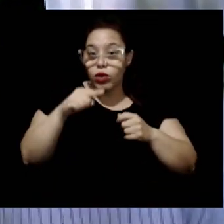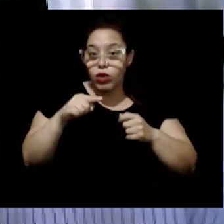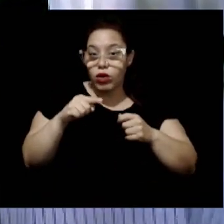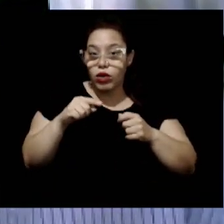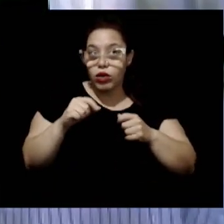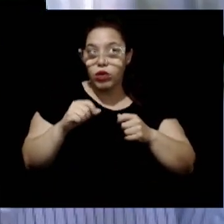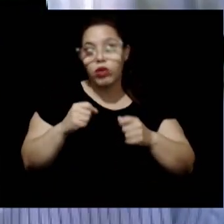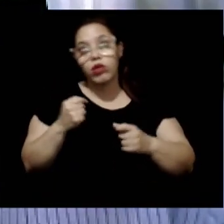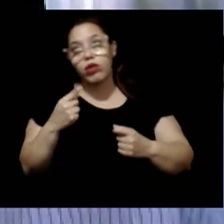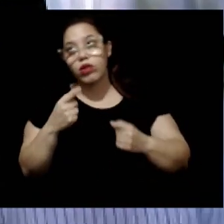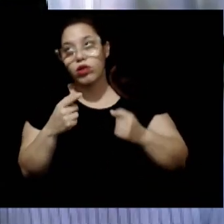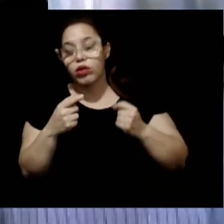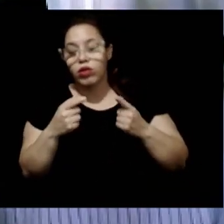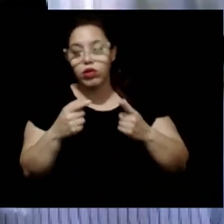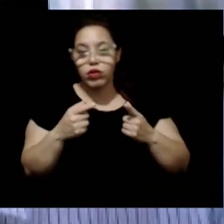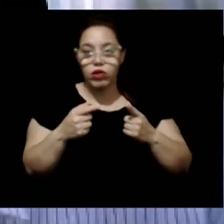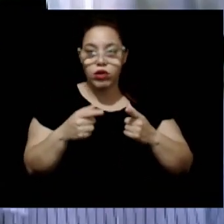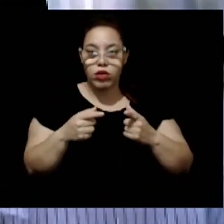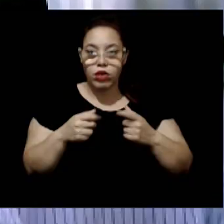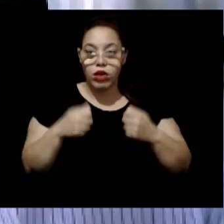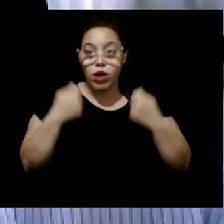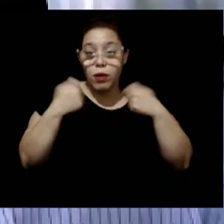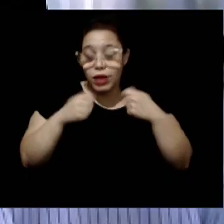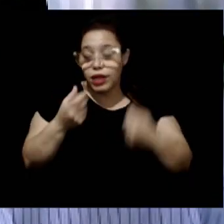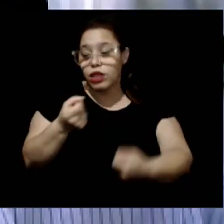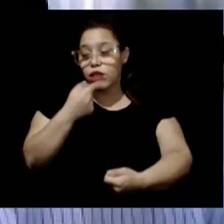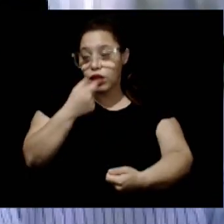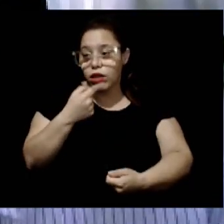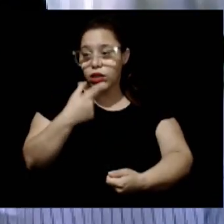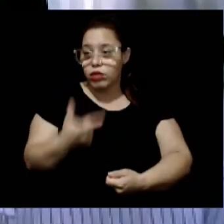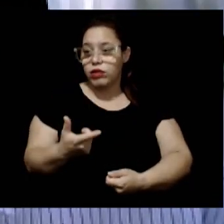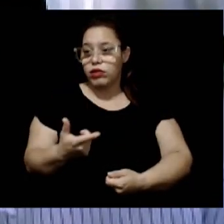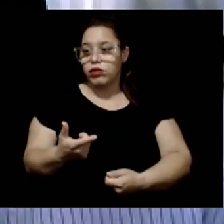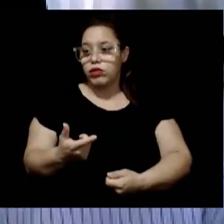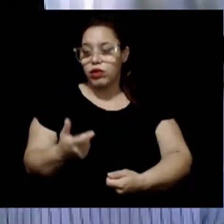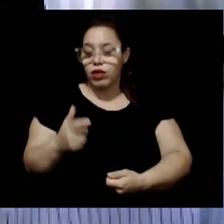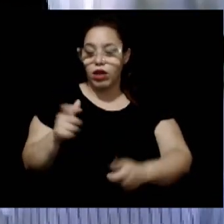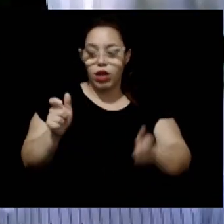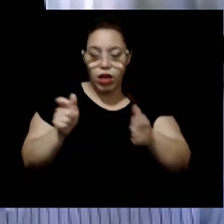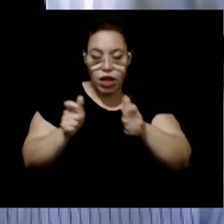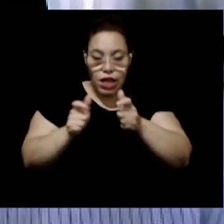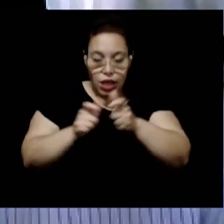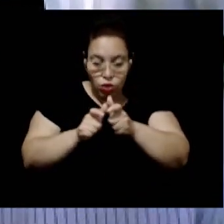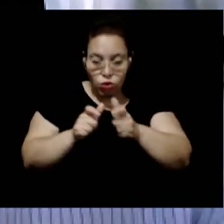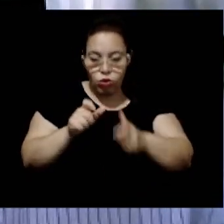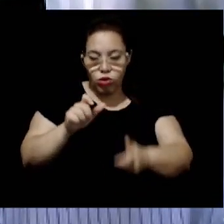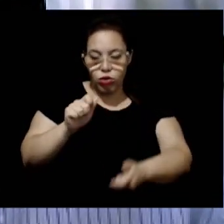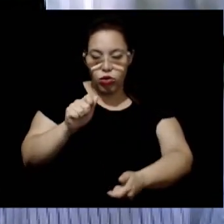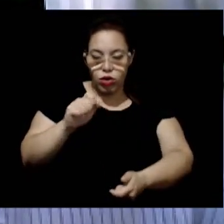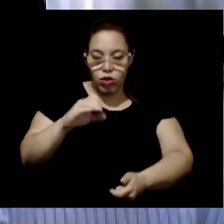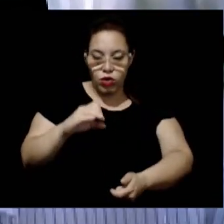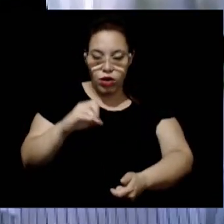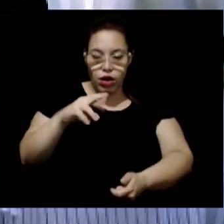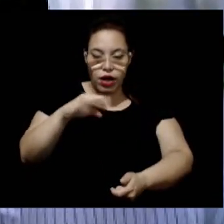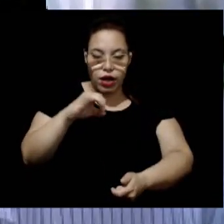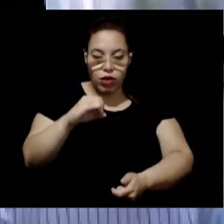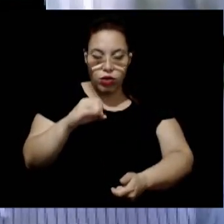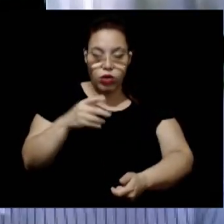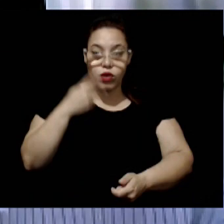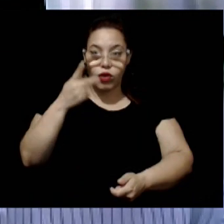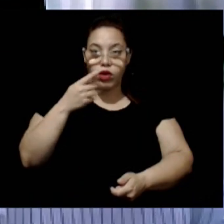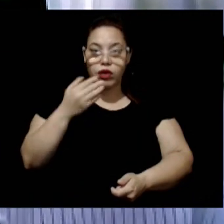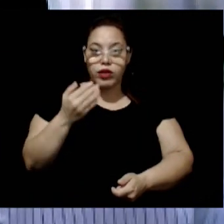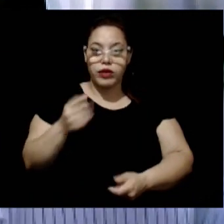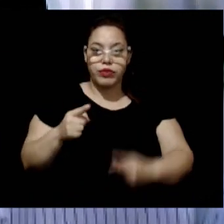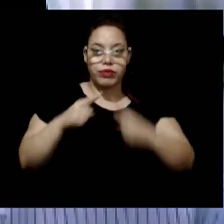maior parte das vezes, você precisa de remédio que reduza o ácido úrico. Quando as pessoas falam de dieta, a